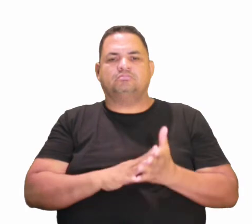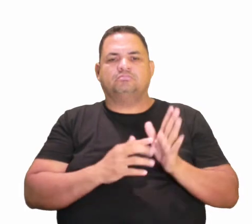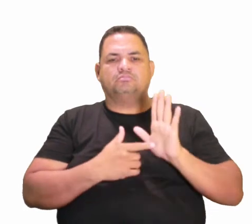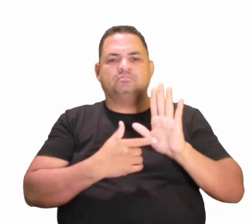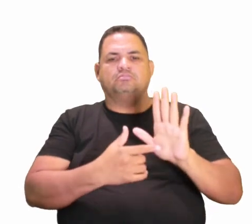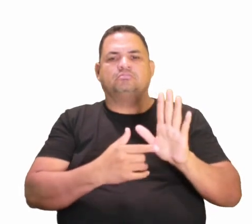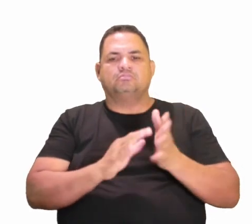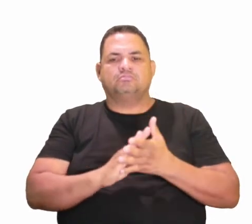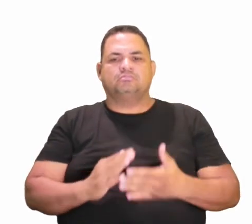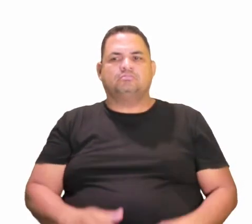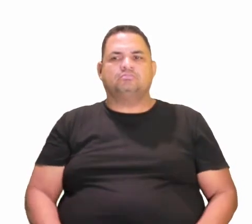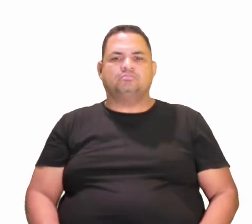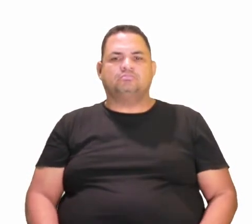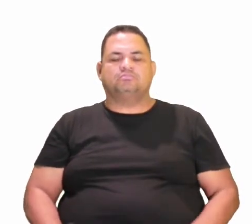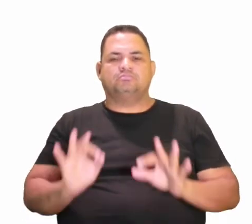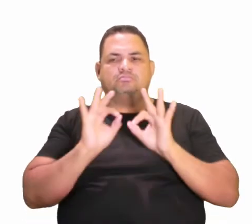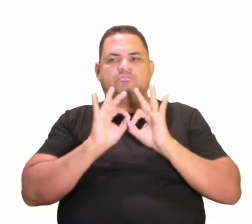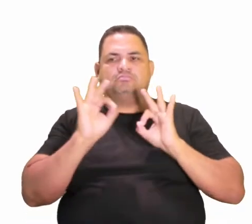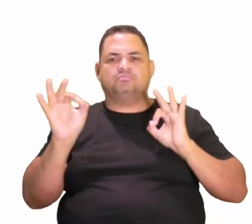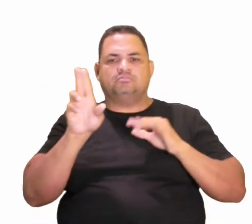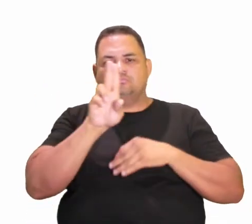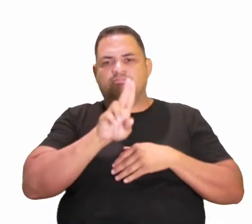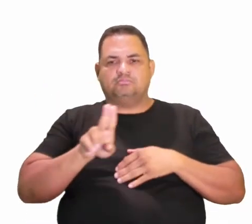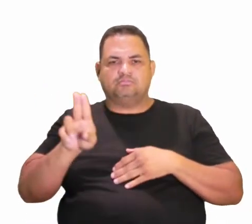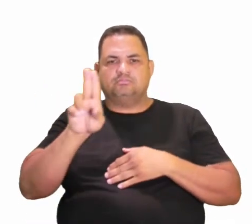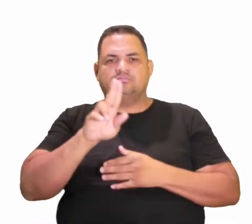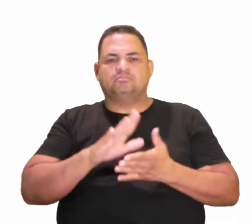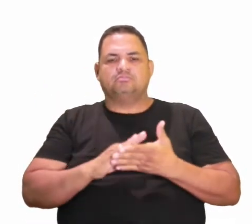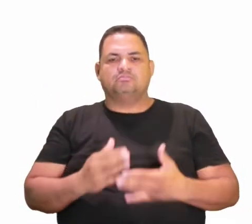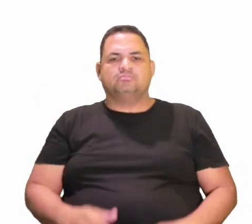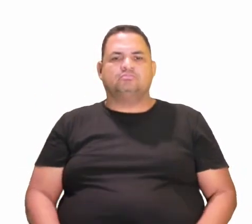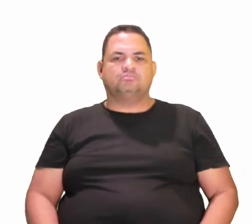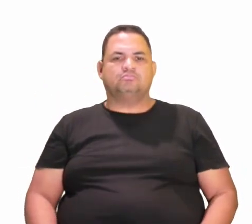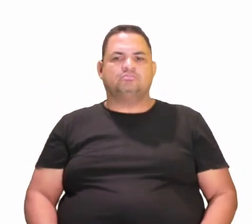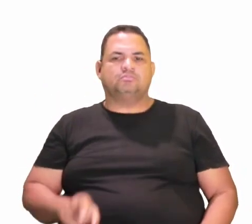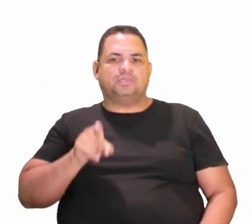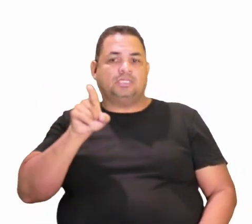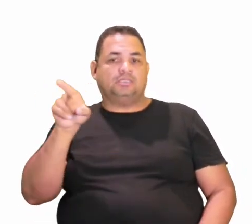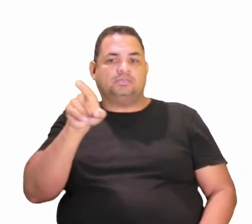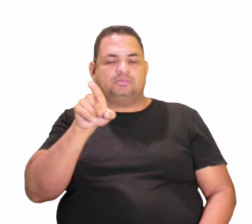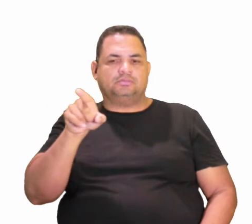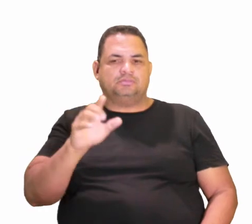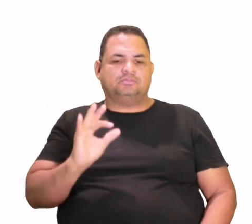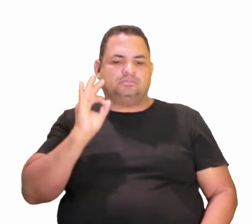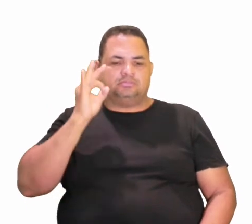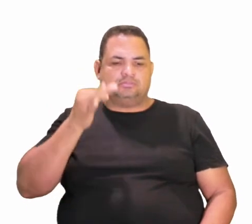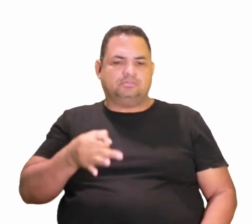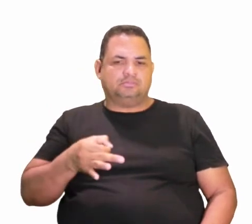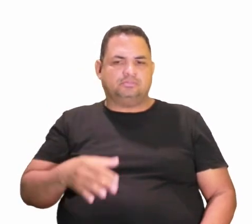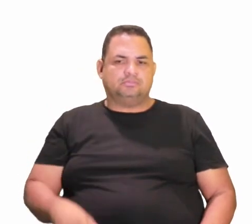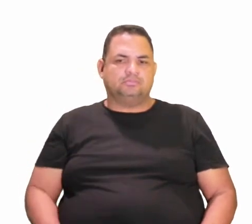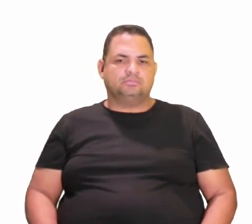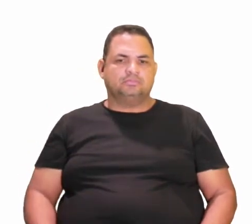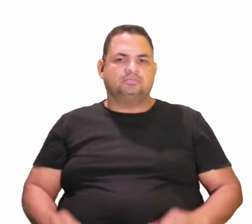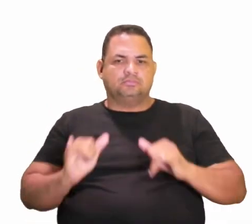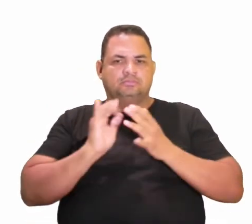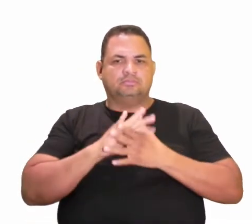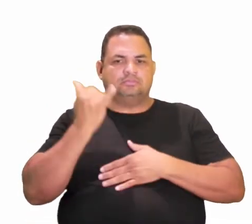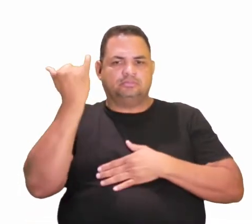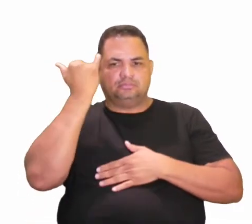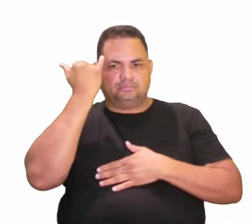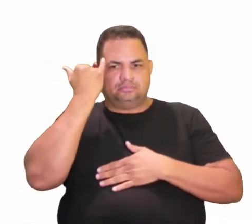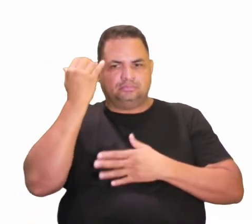eles de uma forma como se ela estivesse distante, usando those, aqueles. Não está correto. Então, essa informação